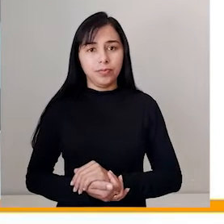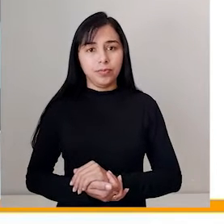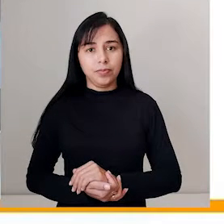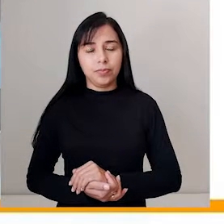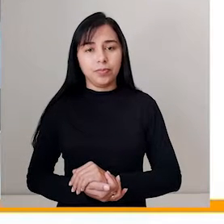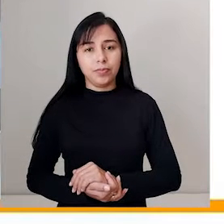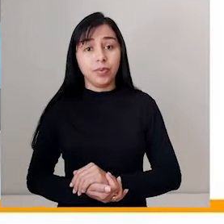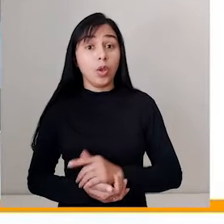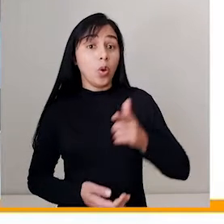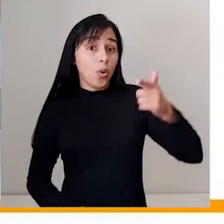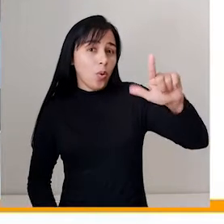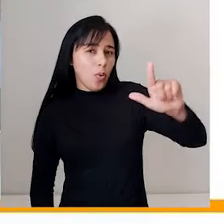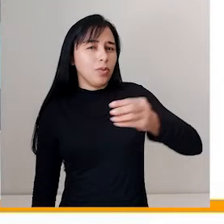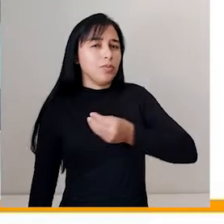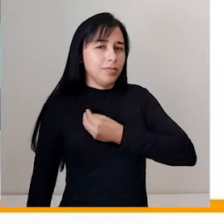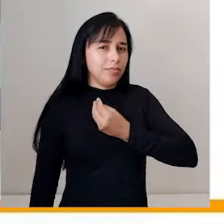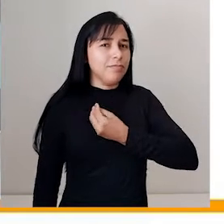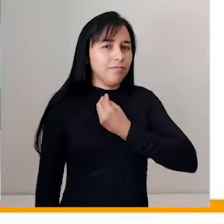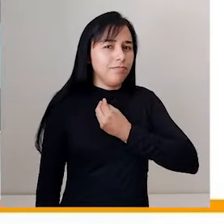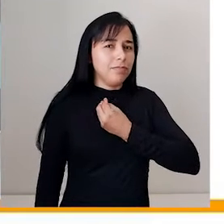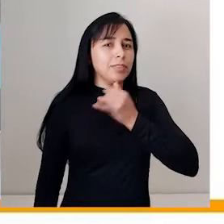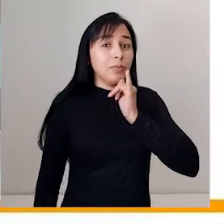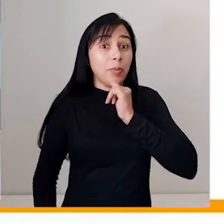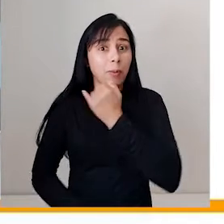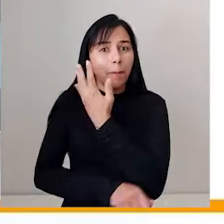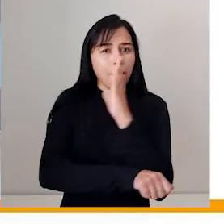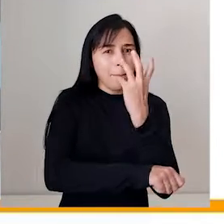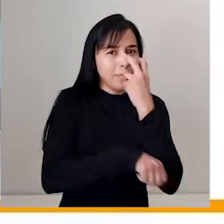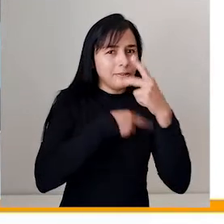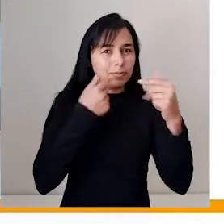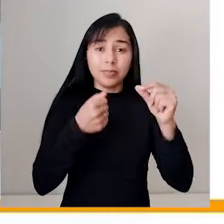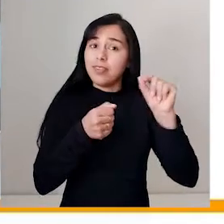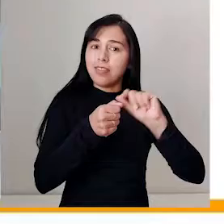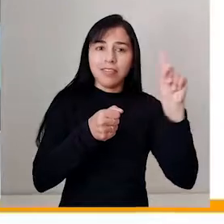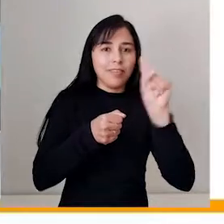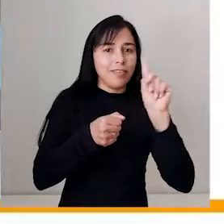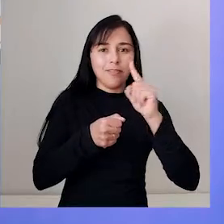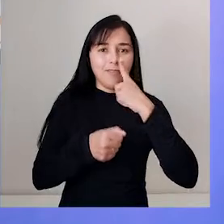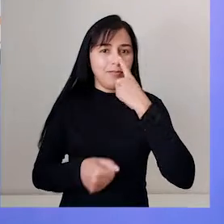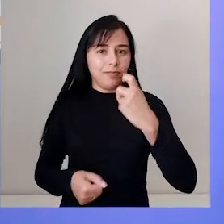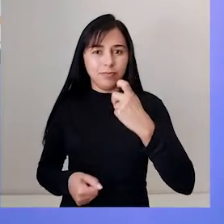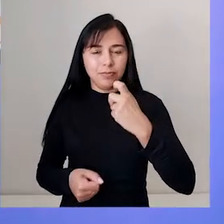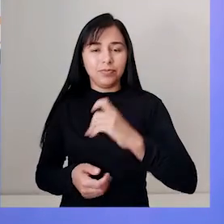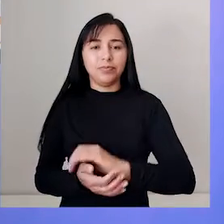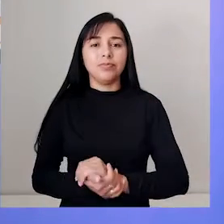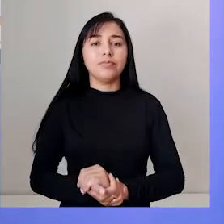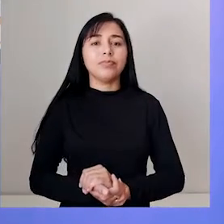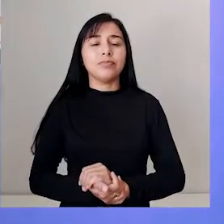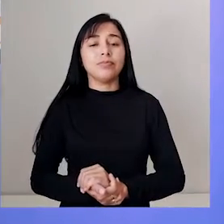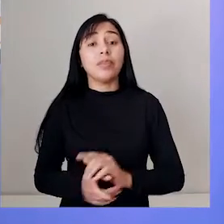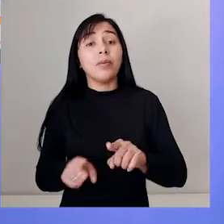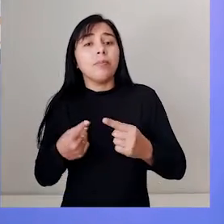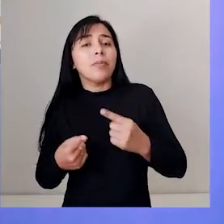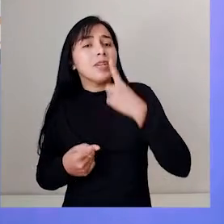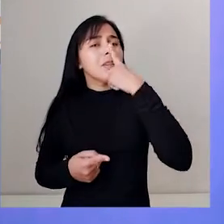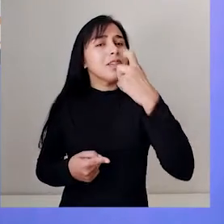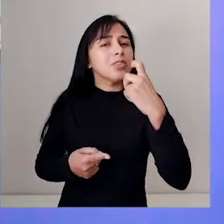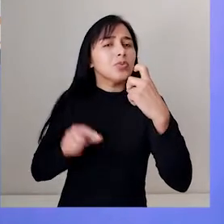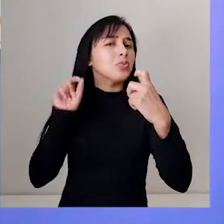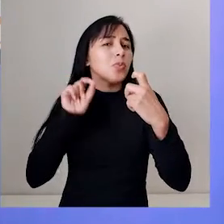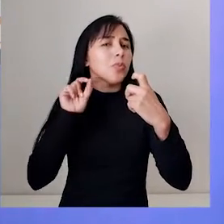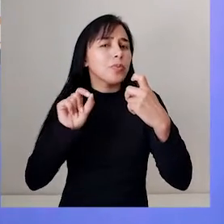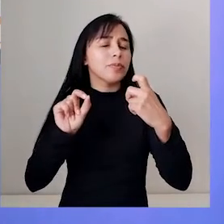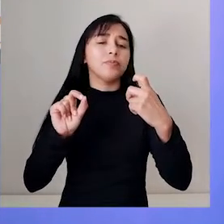lixo. Outros seres vivos não produzem nenhum tipo de lixo. Mas o que é o lixo? Lixo